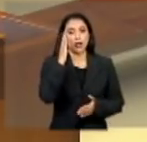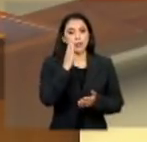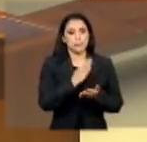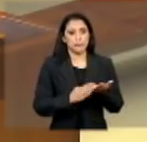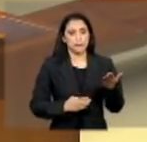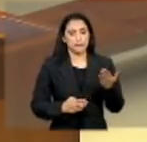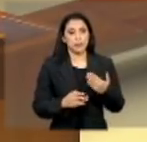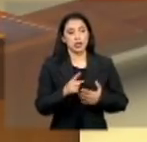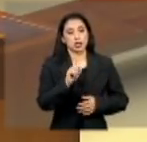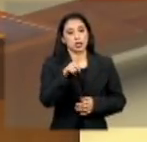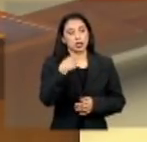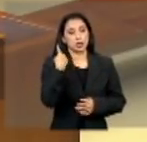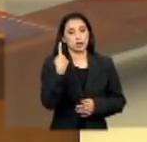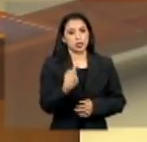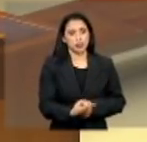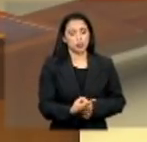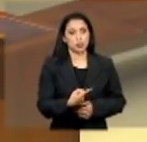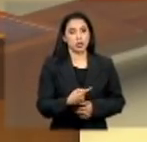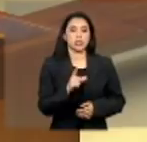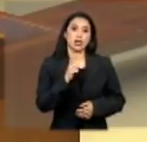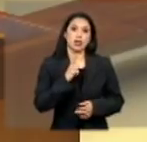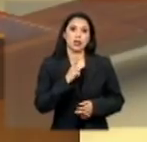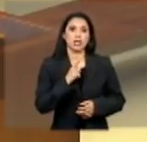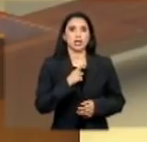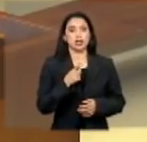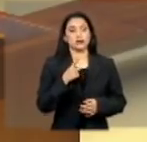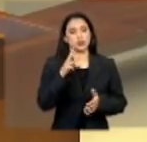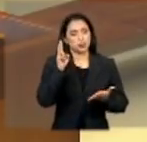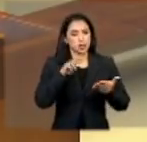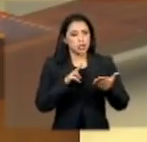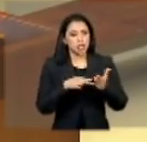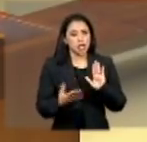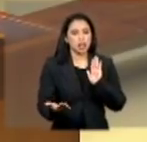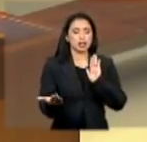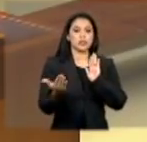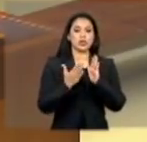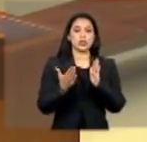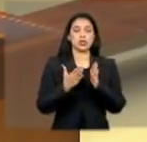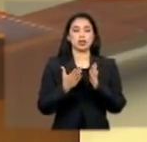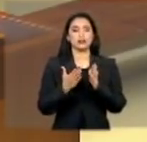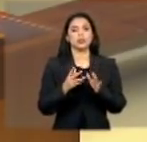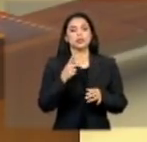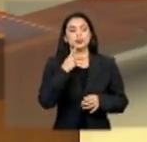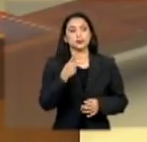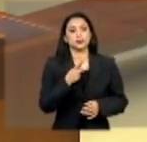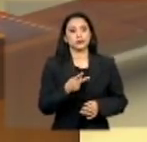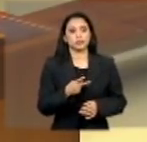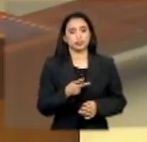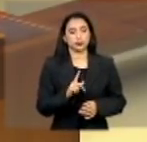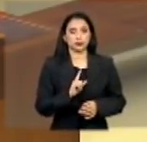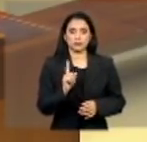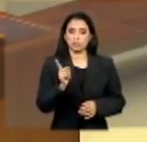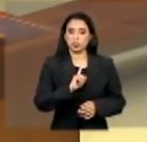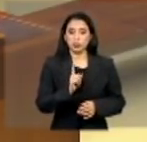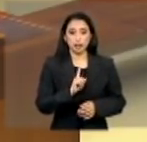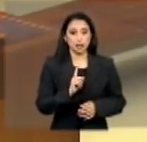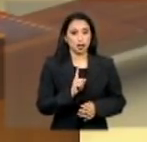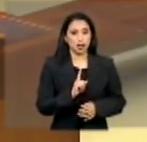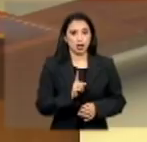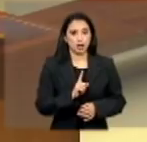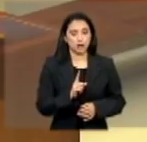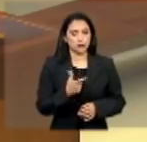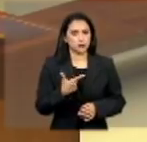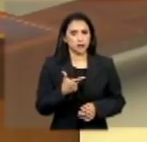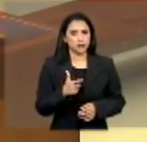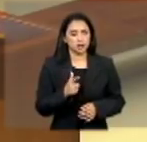cogitar que houve tempo para ler enfrentar aquilo que foi dito alegações finais mas não não houve esse